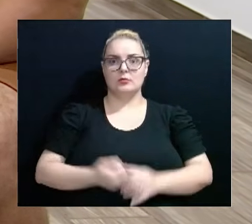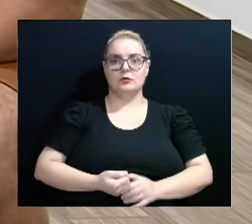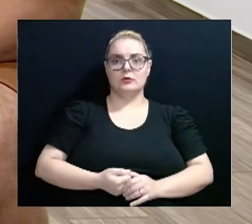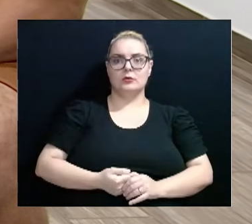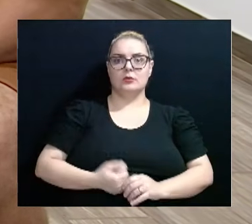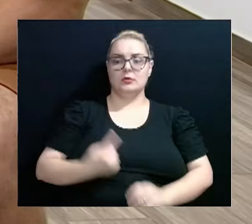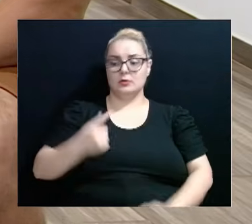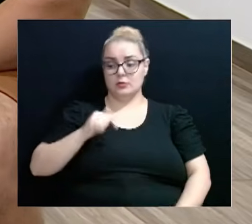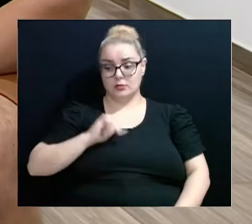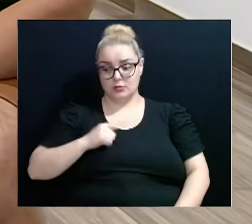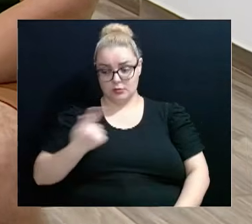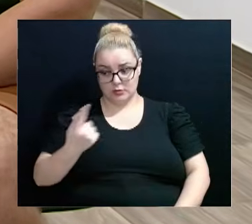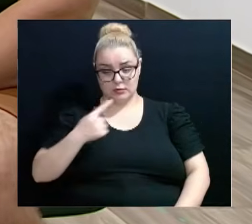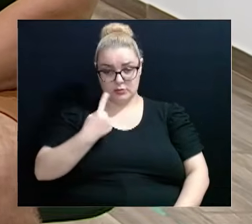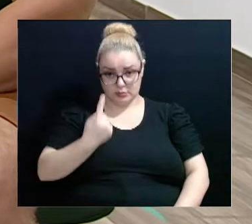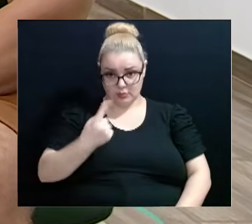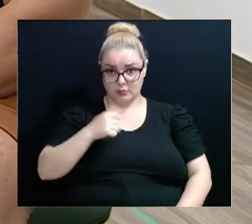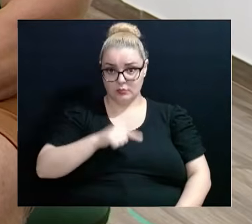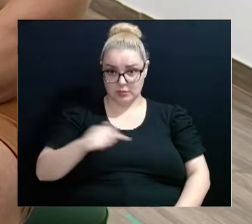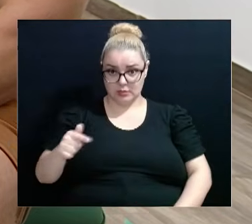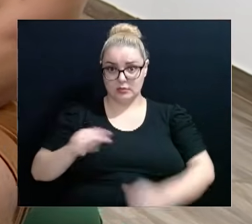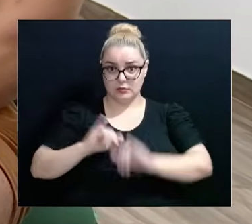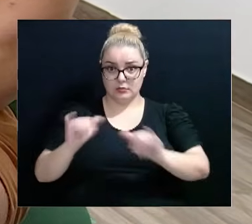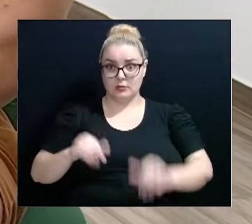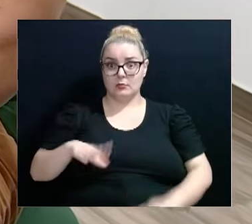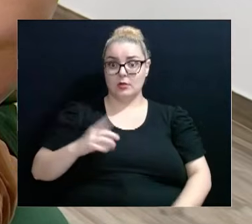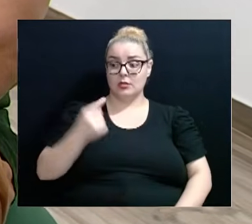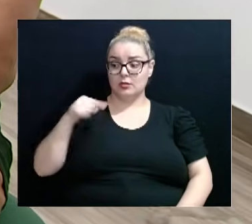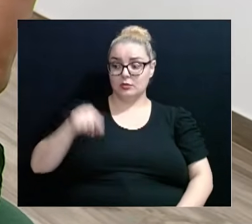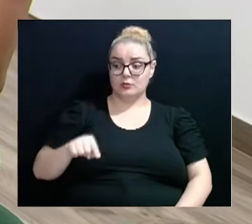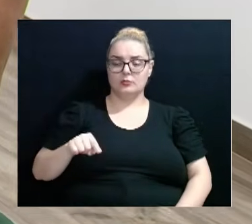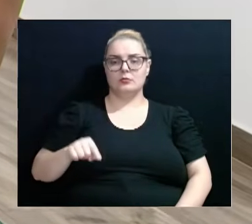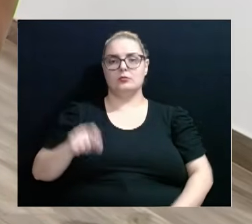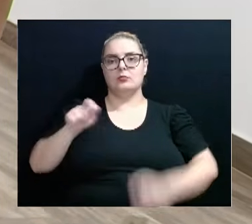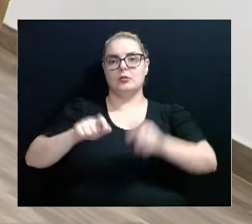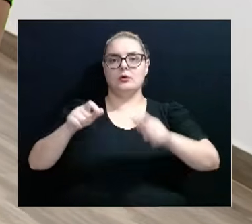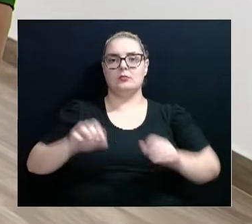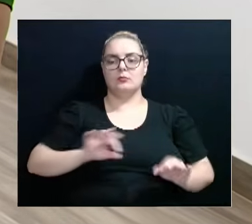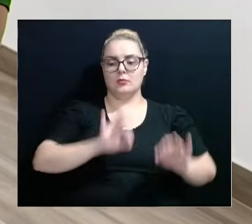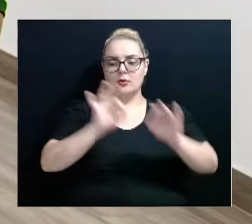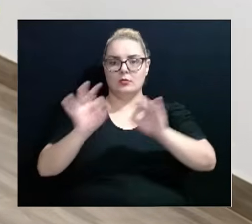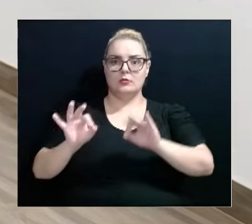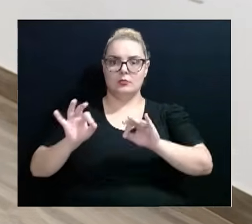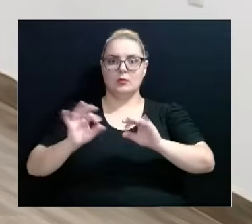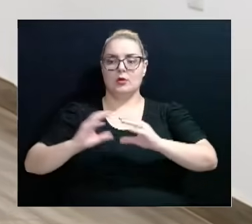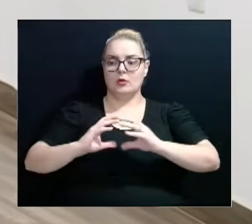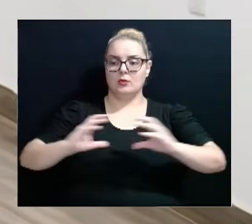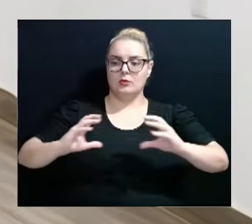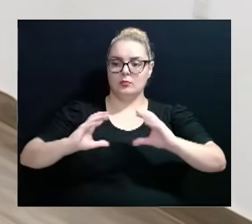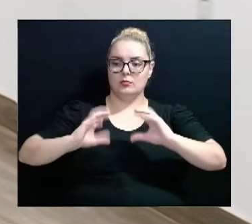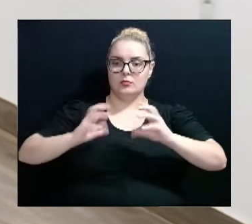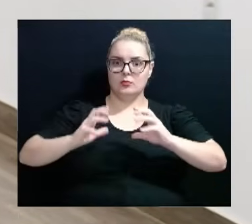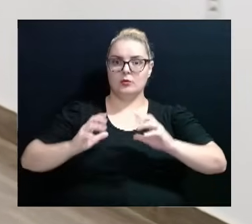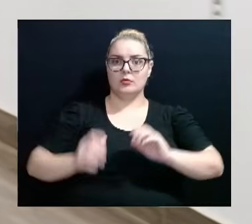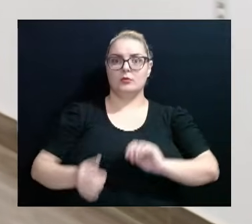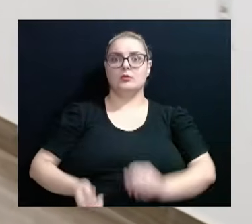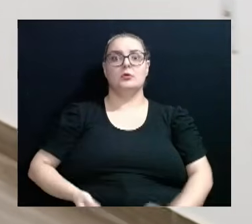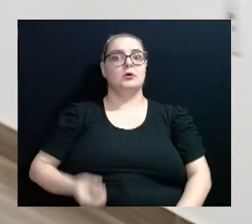muita força já no Brasil. Vem com muita força. Em 2024, tivemos uma final aqui no Brinco de Ouro,